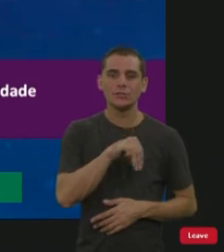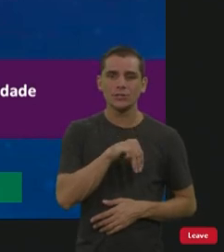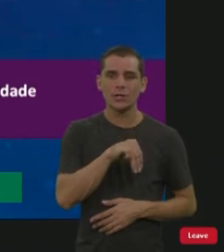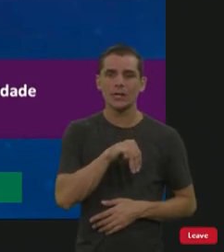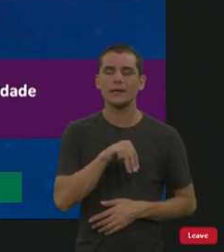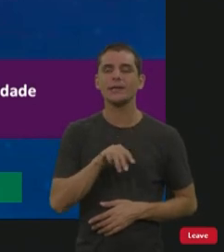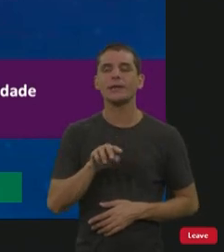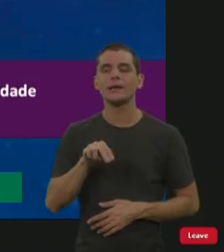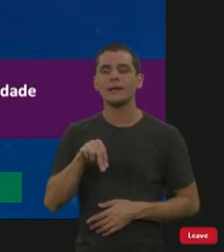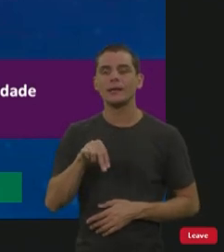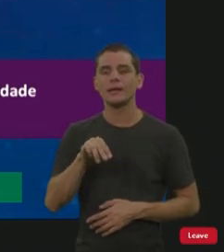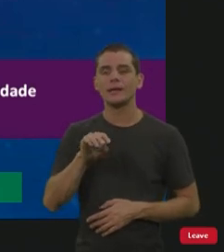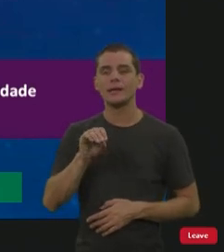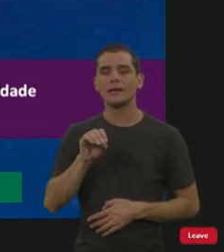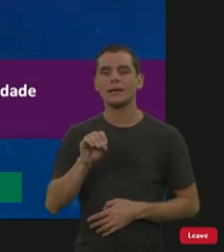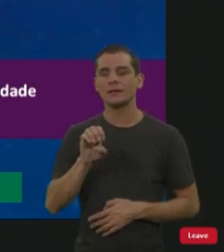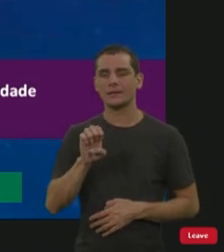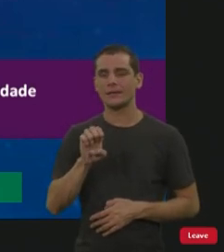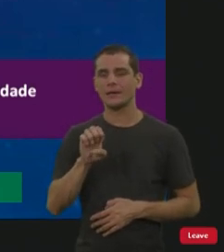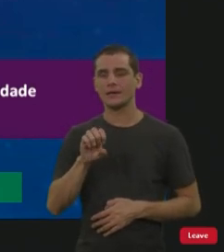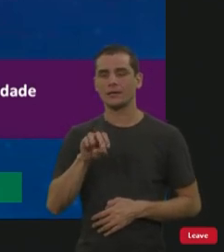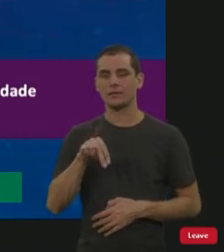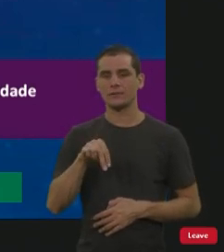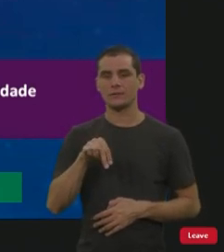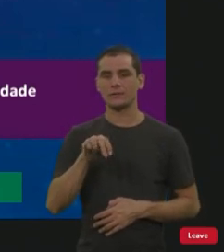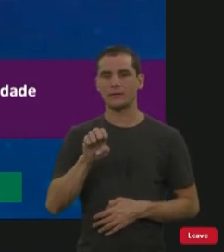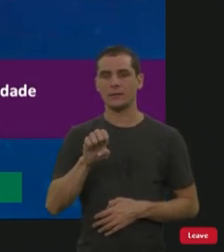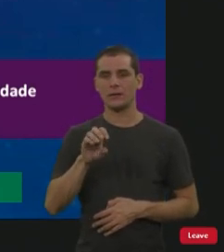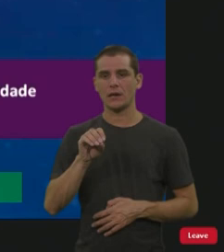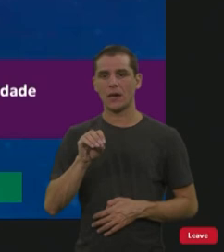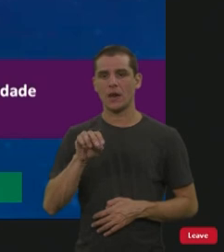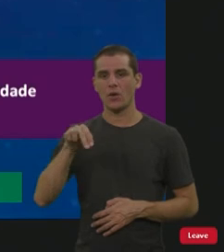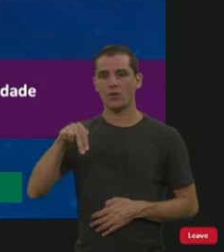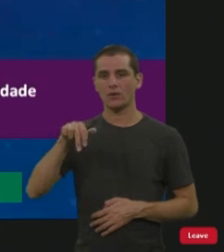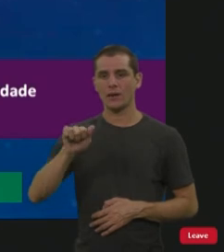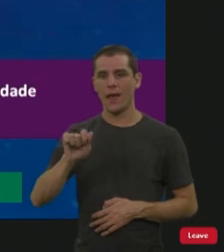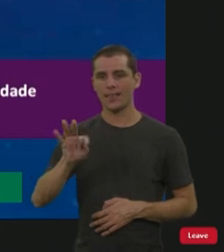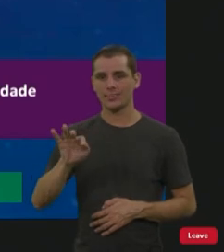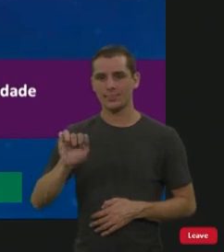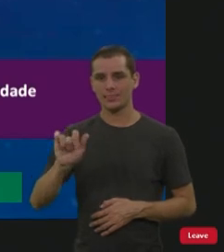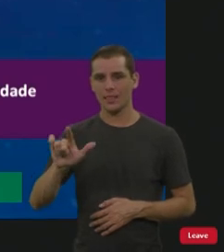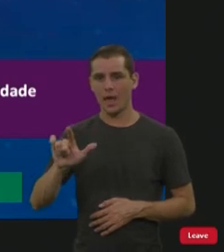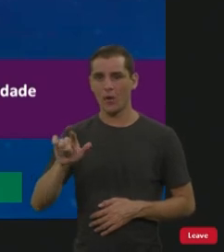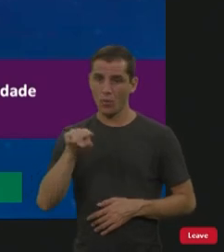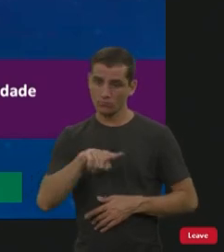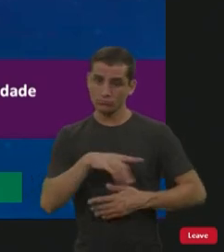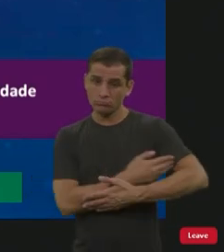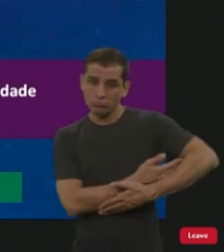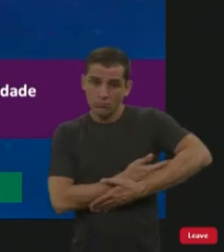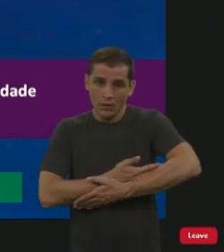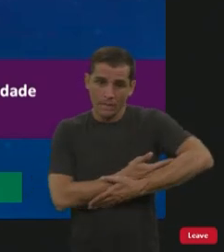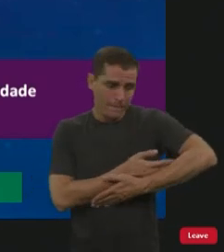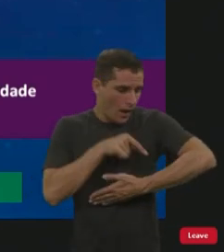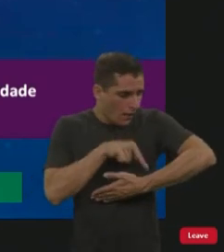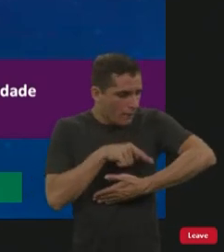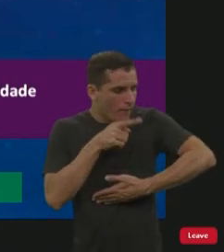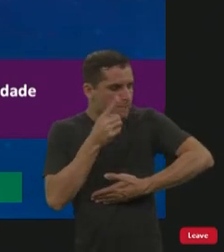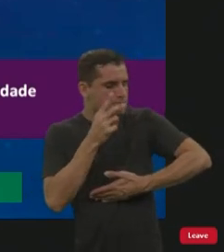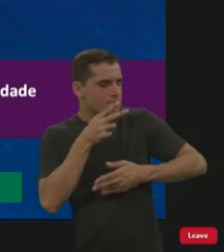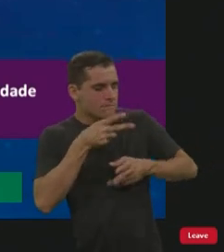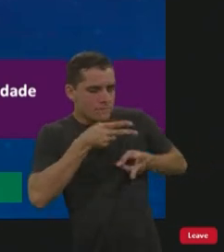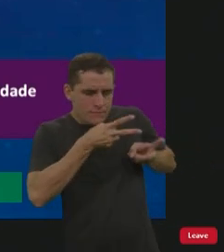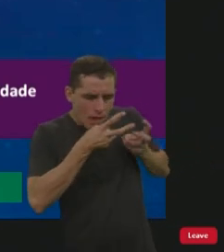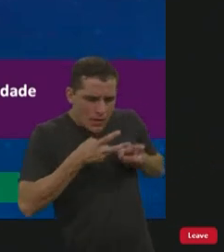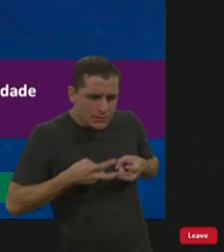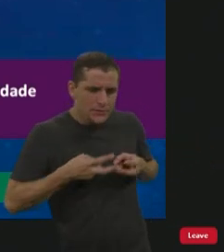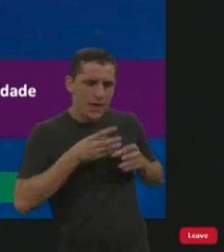maneira mais rápida, né, nós médicos, mas a gente já, só de ver essa movimentação, a gente já fica